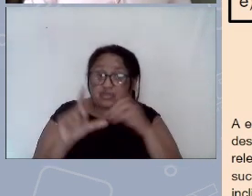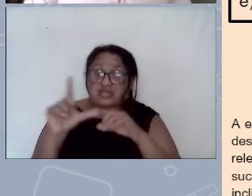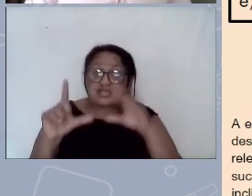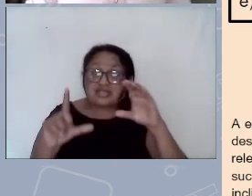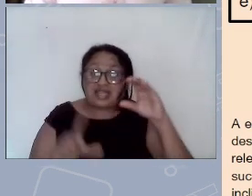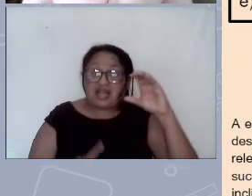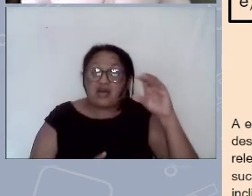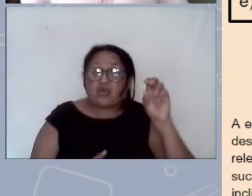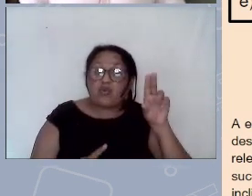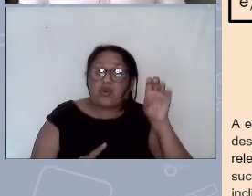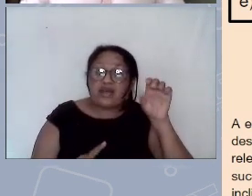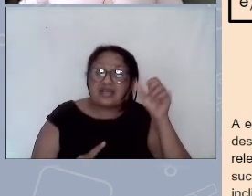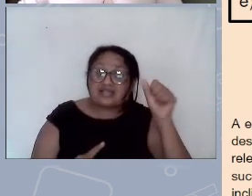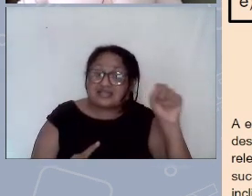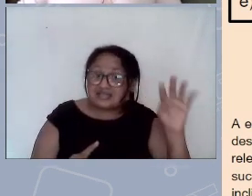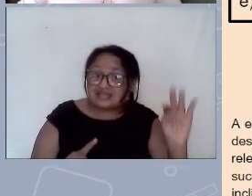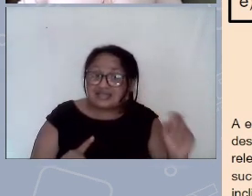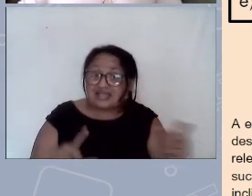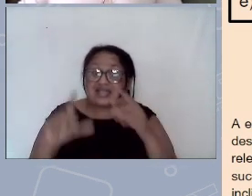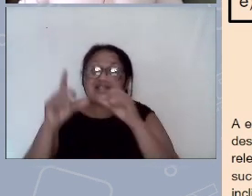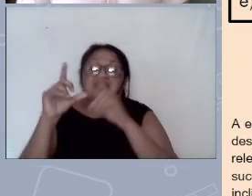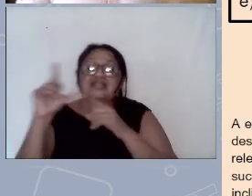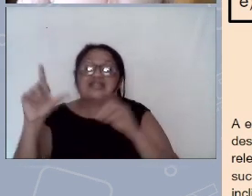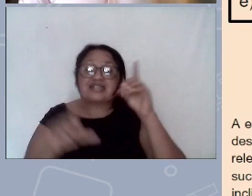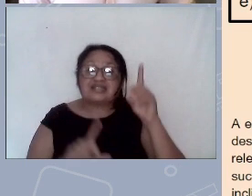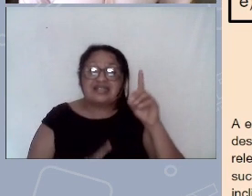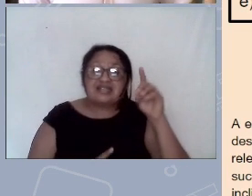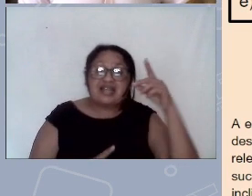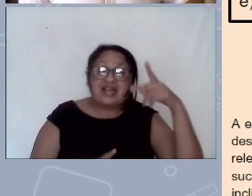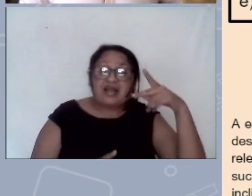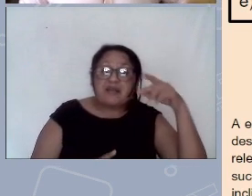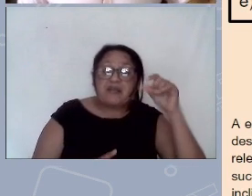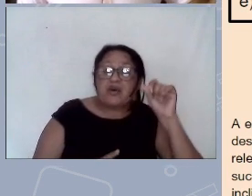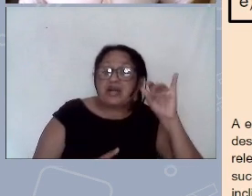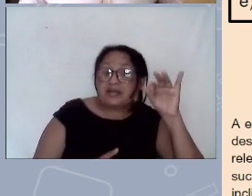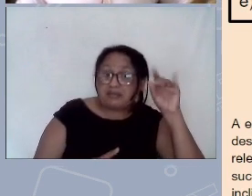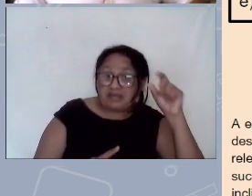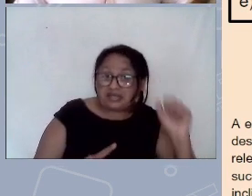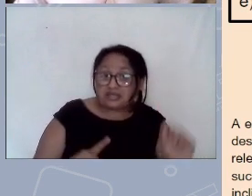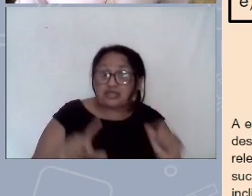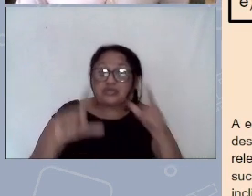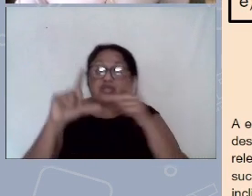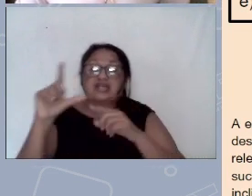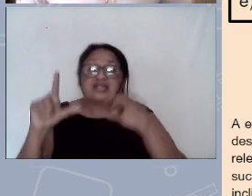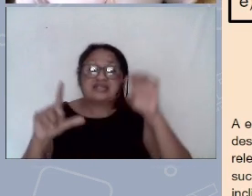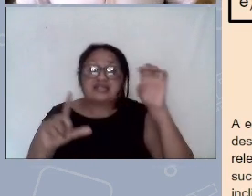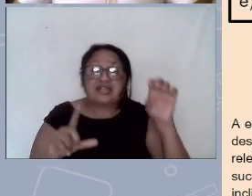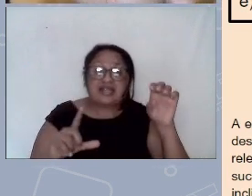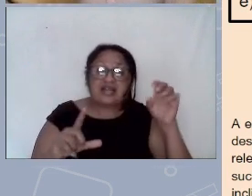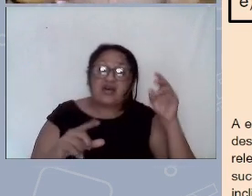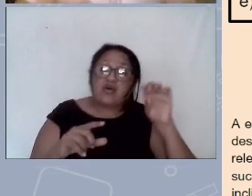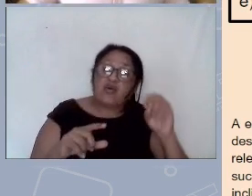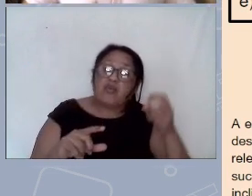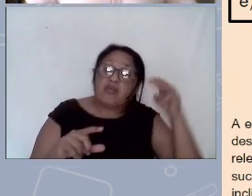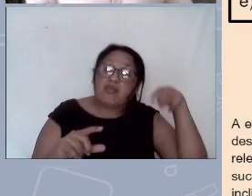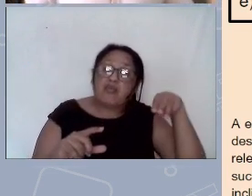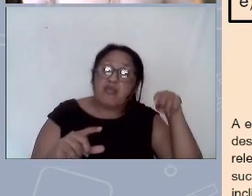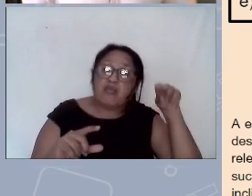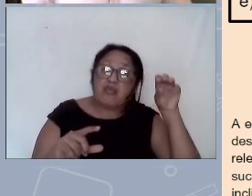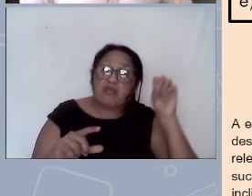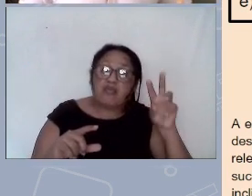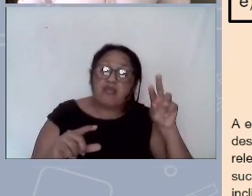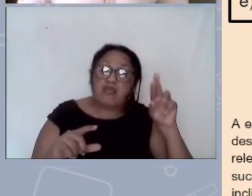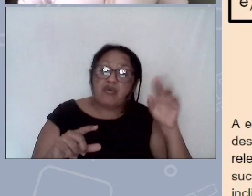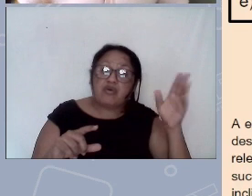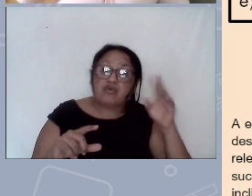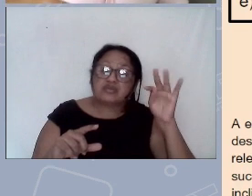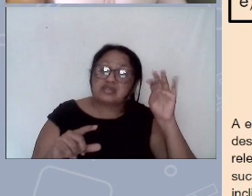ou é um morro testemunho é necessário que você se recorte dessas formas para mesmo que você não